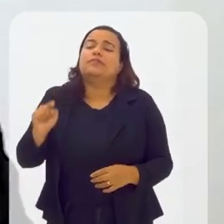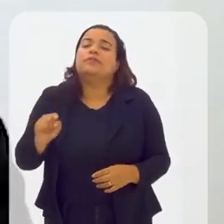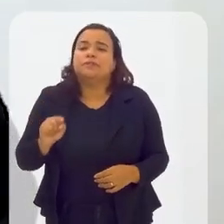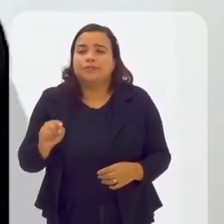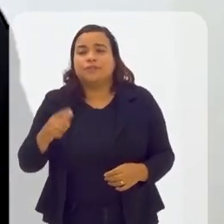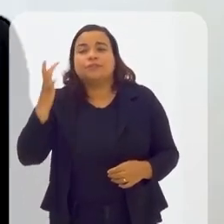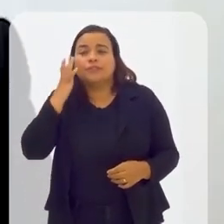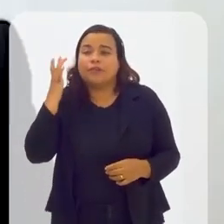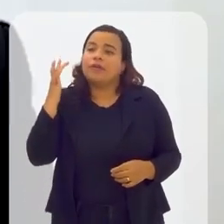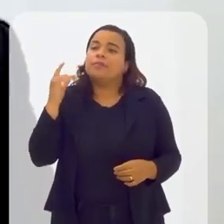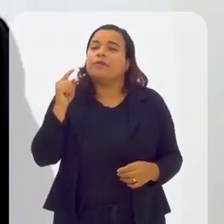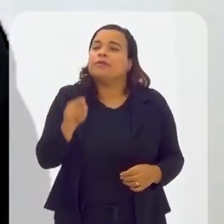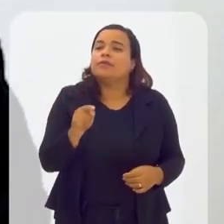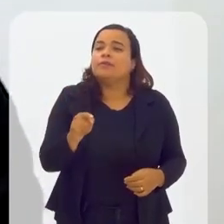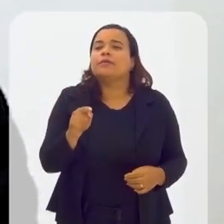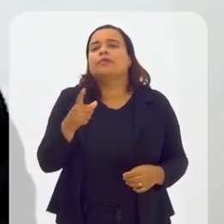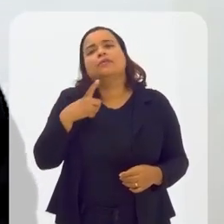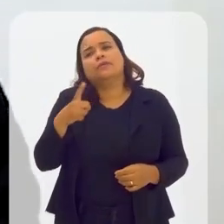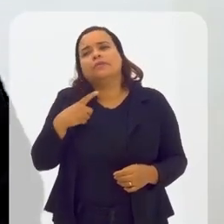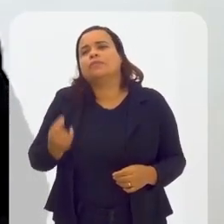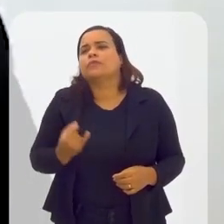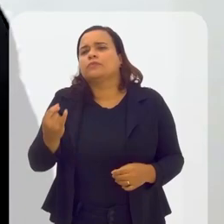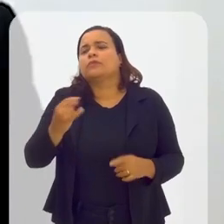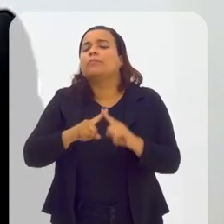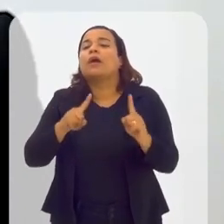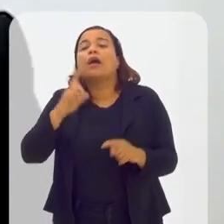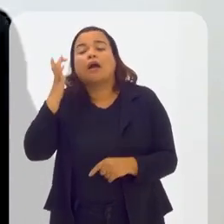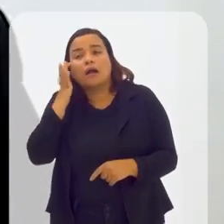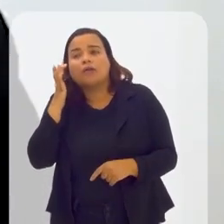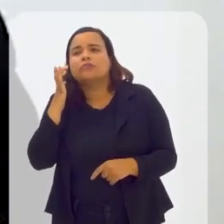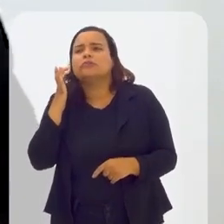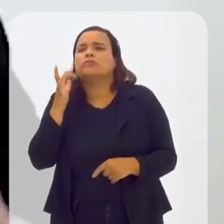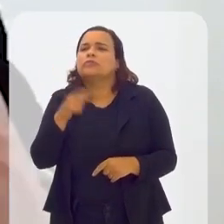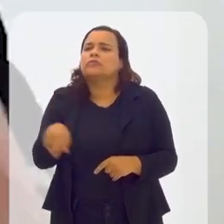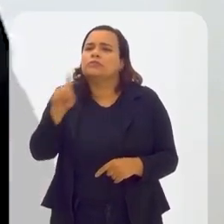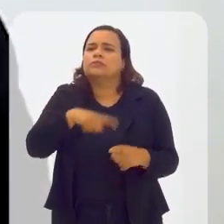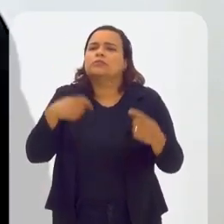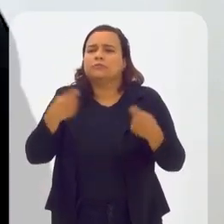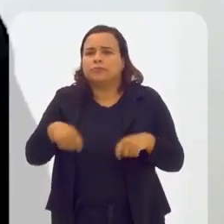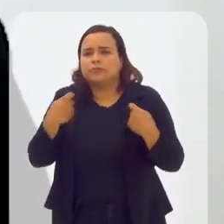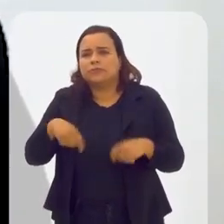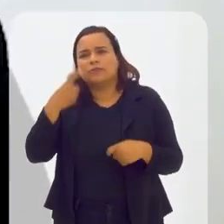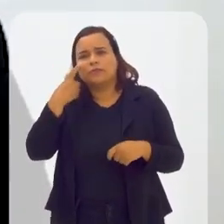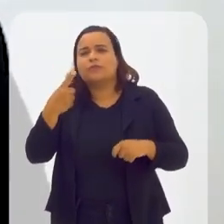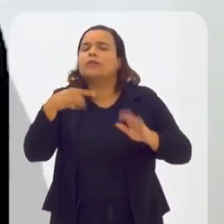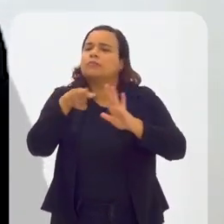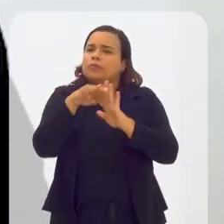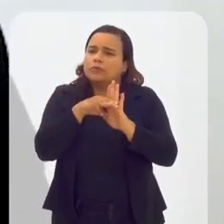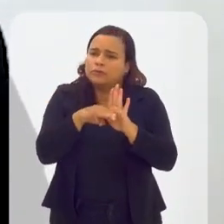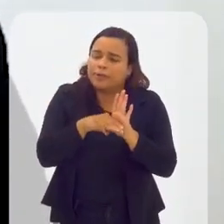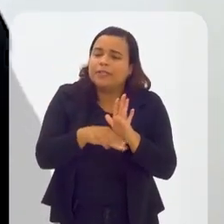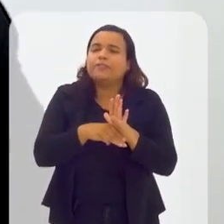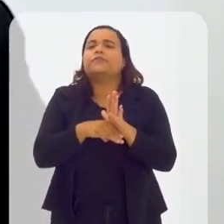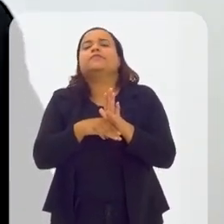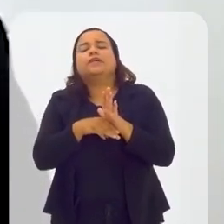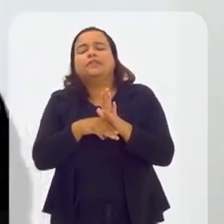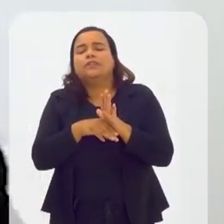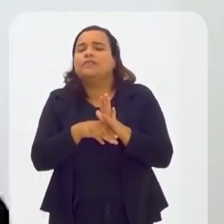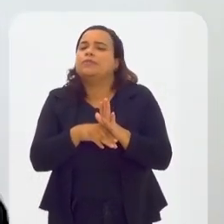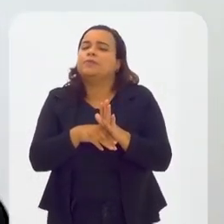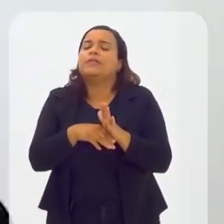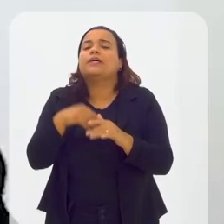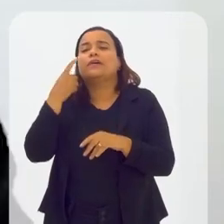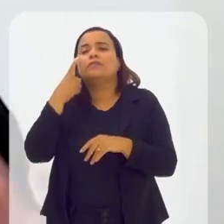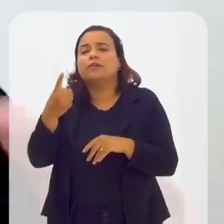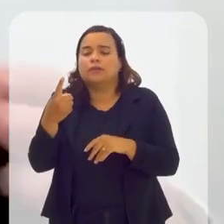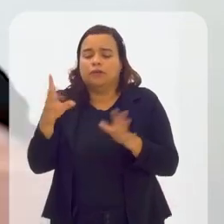social. Eu acho que isso aí é um começo. Mas eu acho que vocês precisam pegar esse programa e